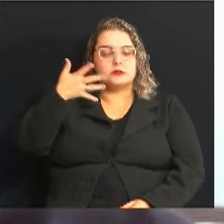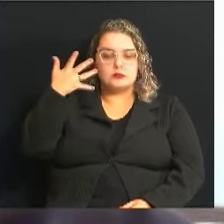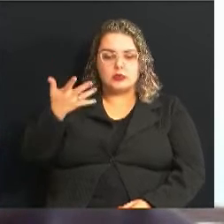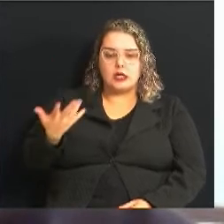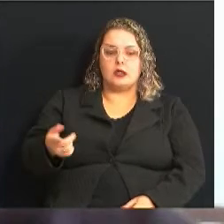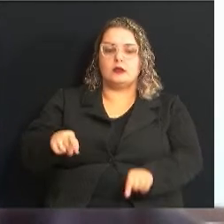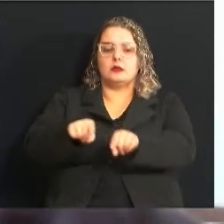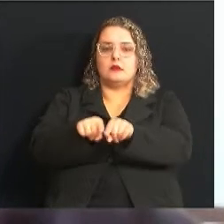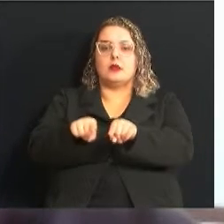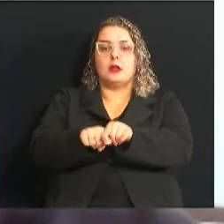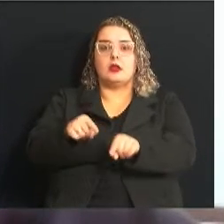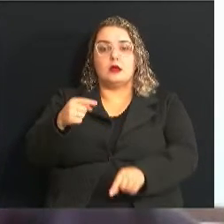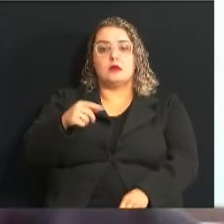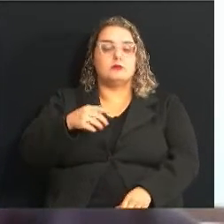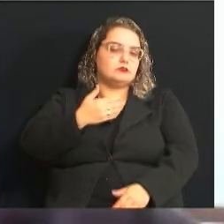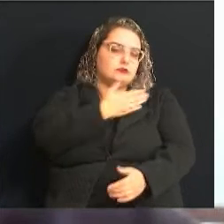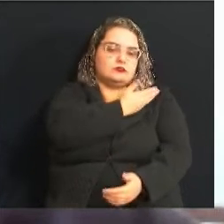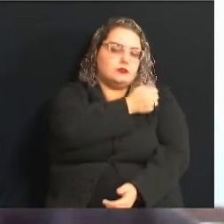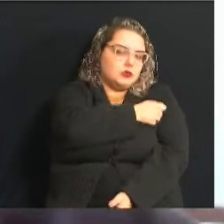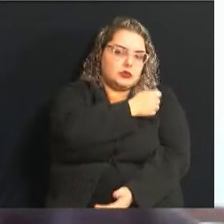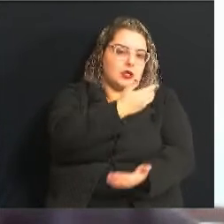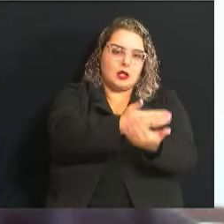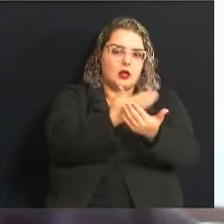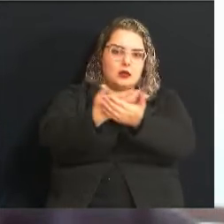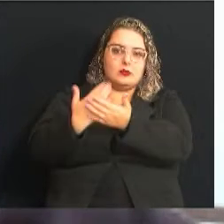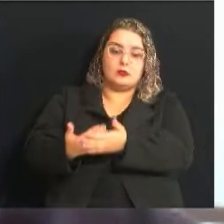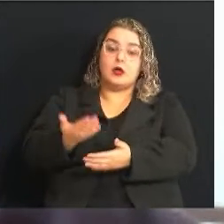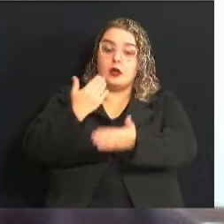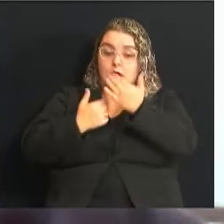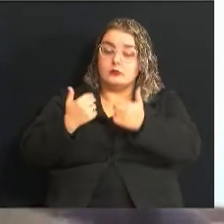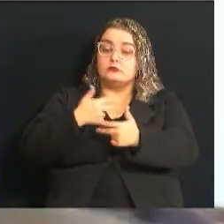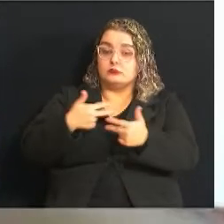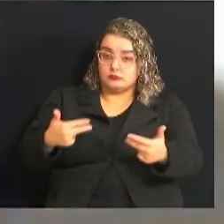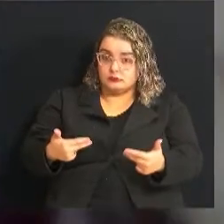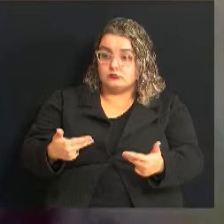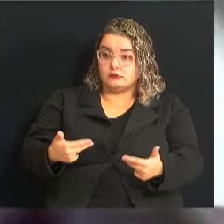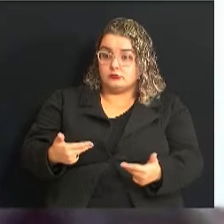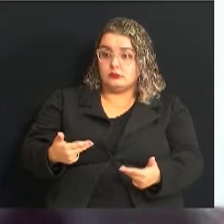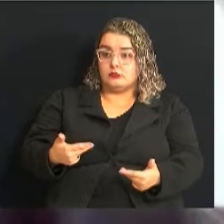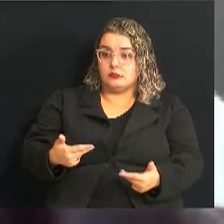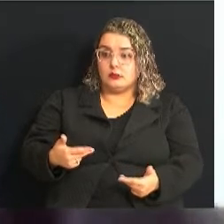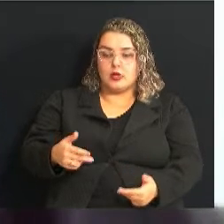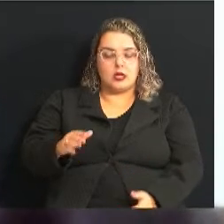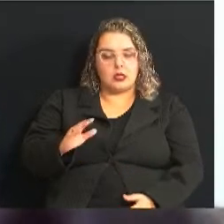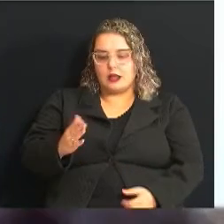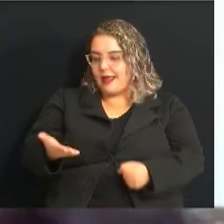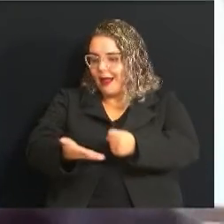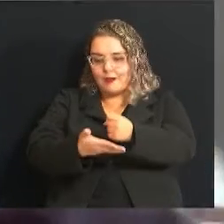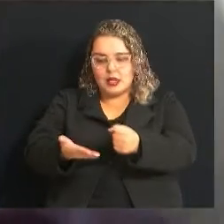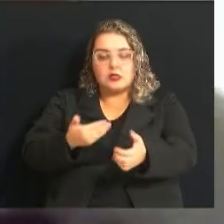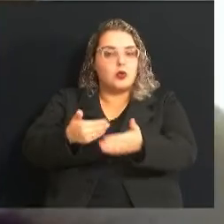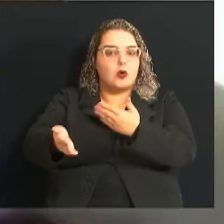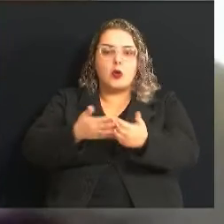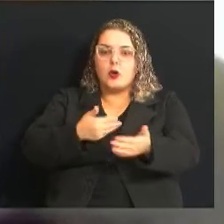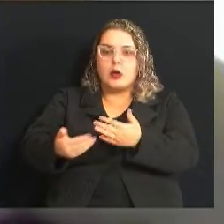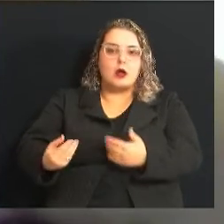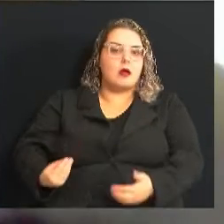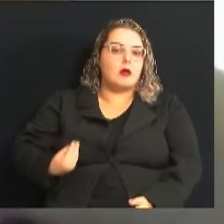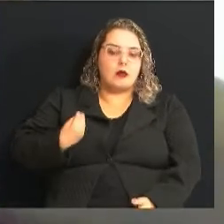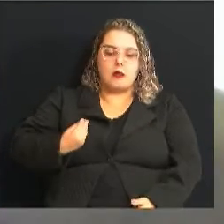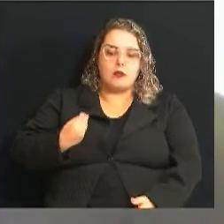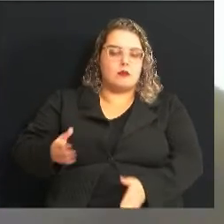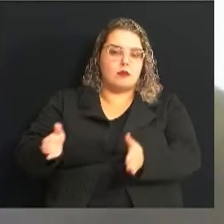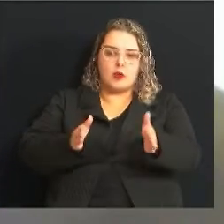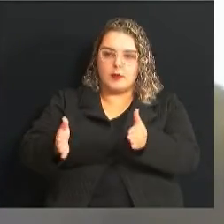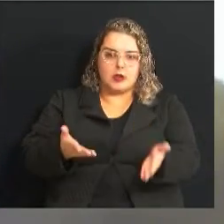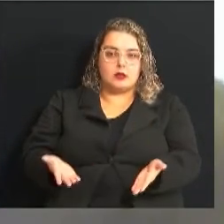aos estudantes, envolvendo a alimentação, né? A alimentação, ela é fundamental em qualquer momento da vida. mas durante os